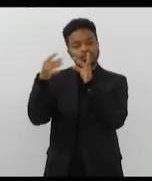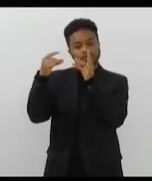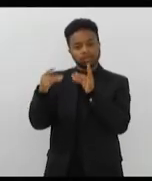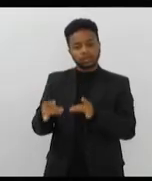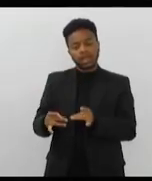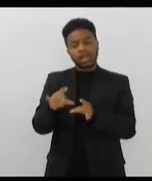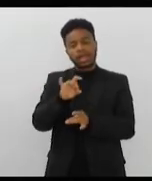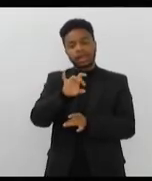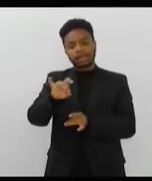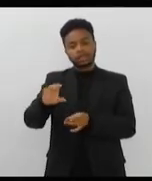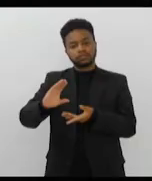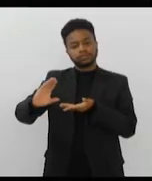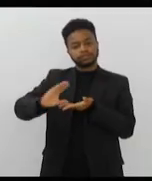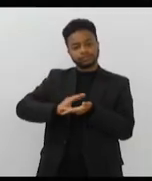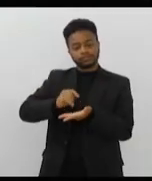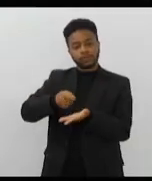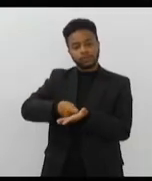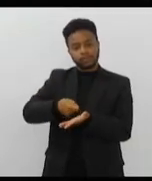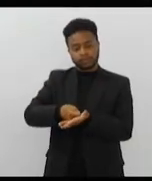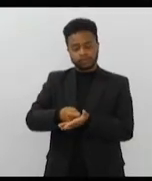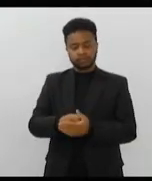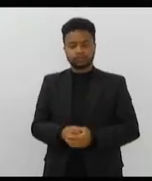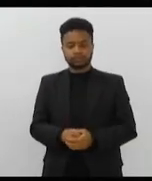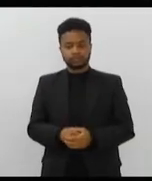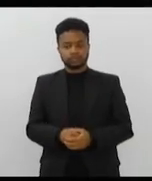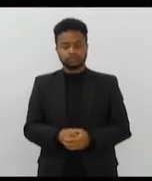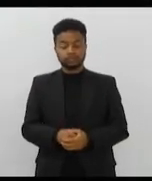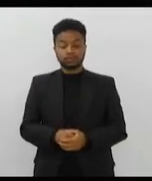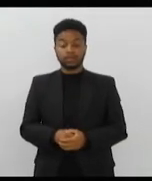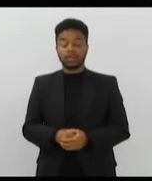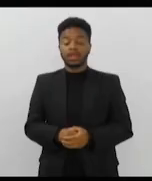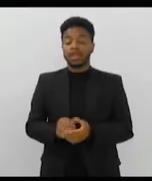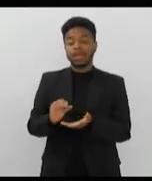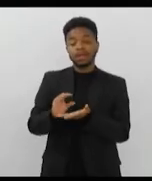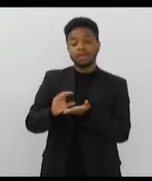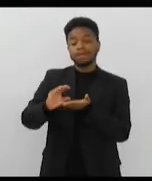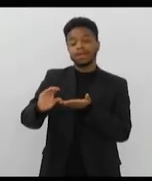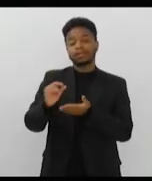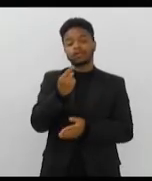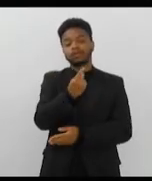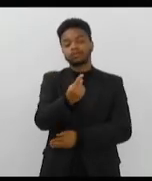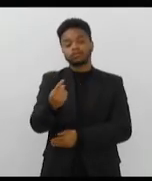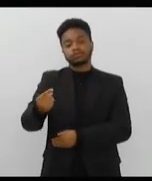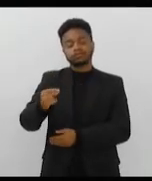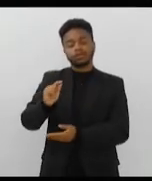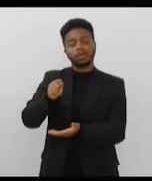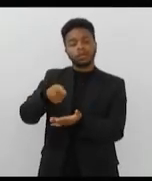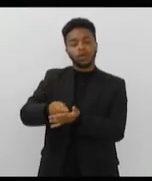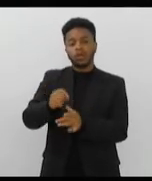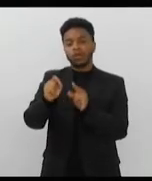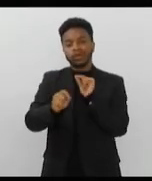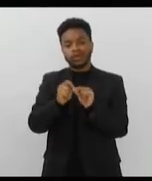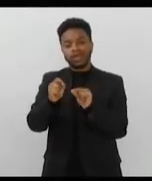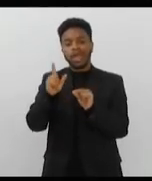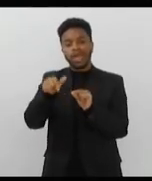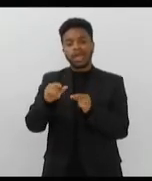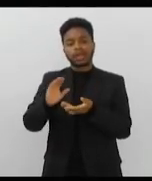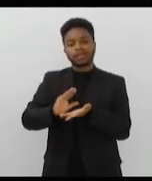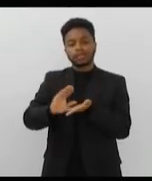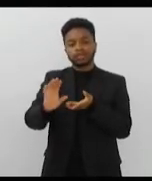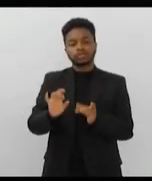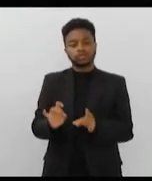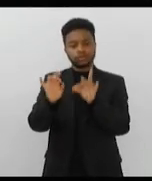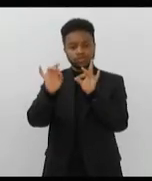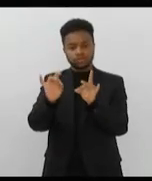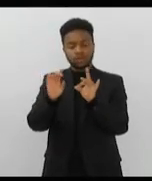individuais impositivas. Emendas individuais impositivas abrange a emenda especial, que eles